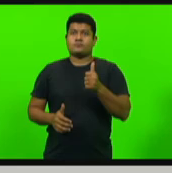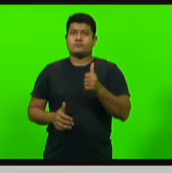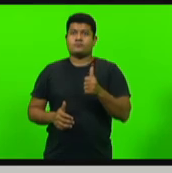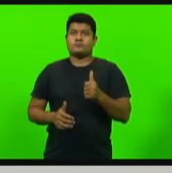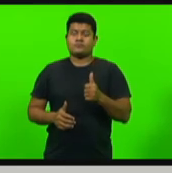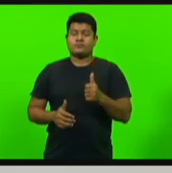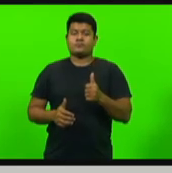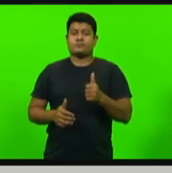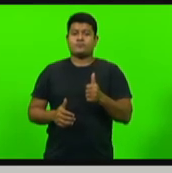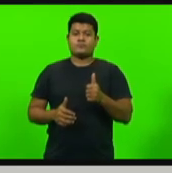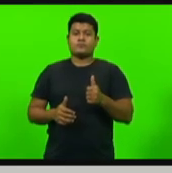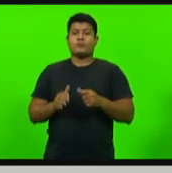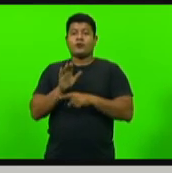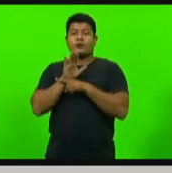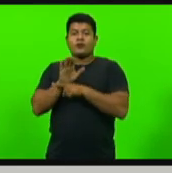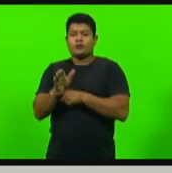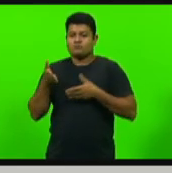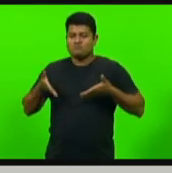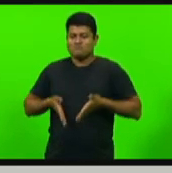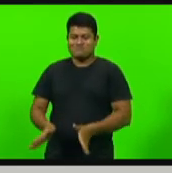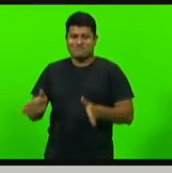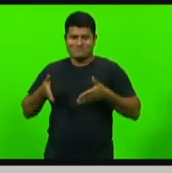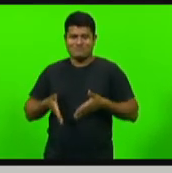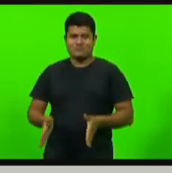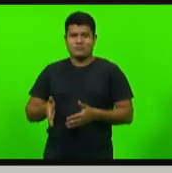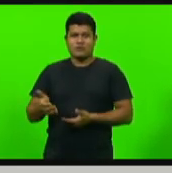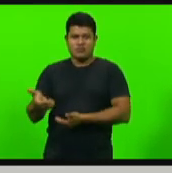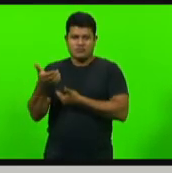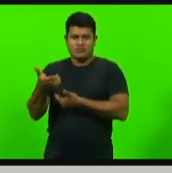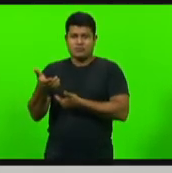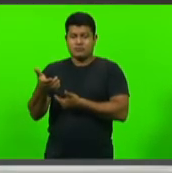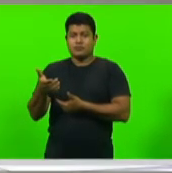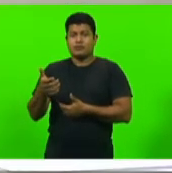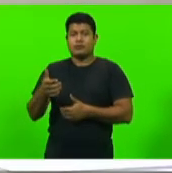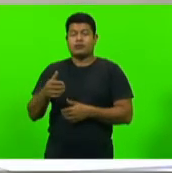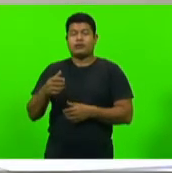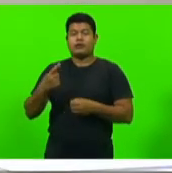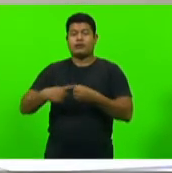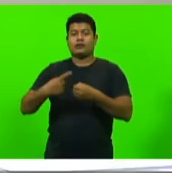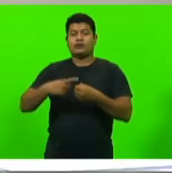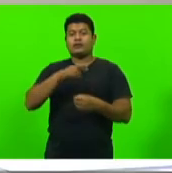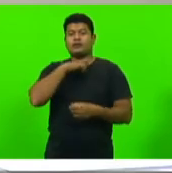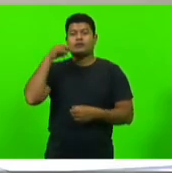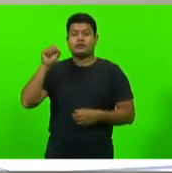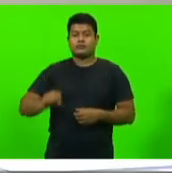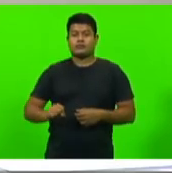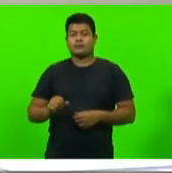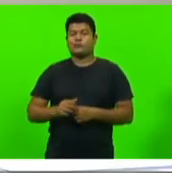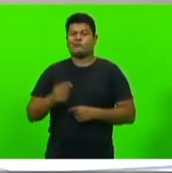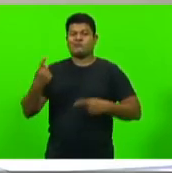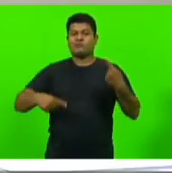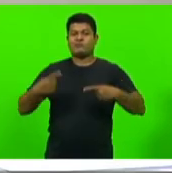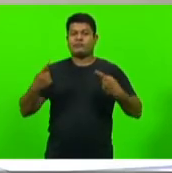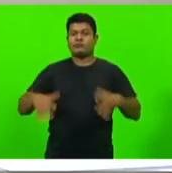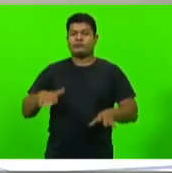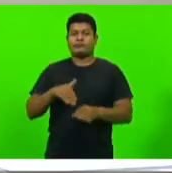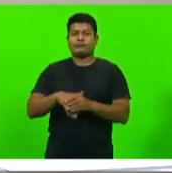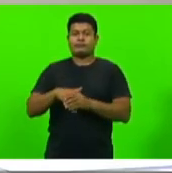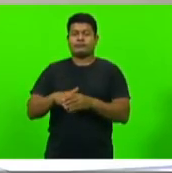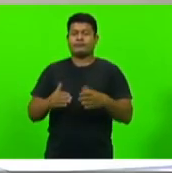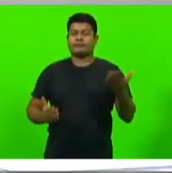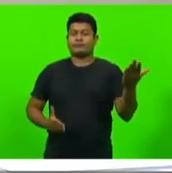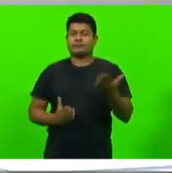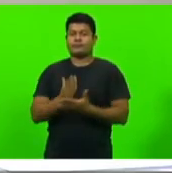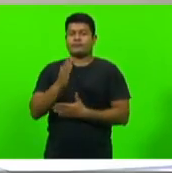por ser uma das primeiras parteiras do município de Jaraguá do Sul. Em discussão, em